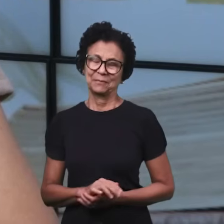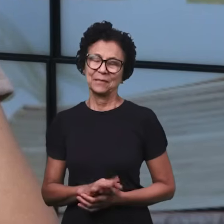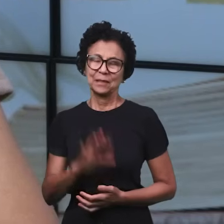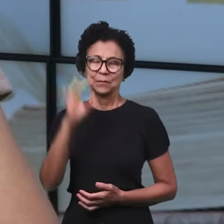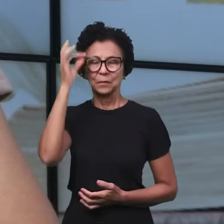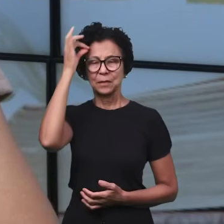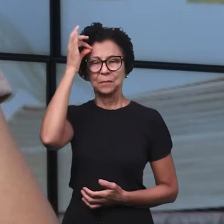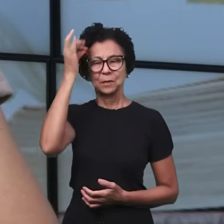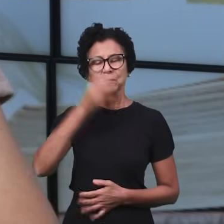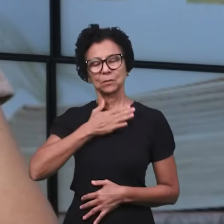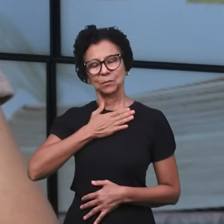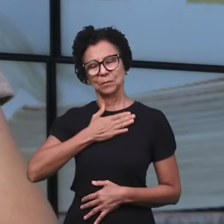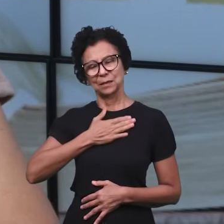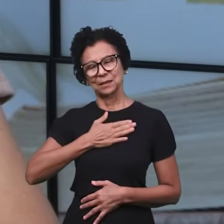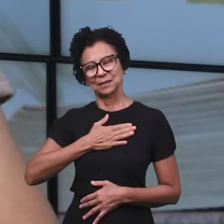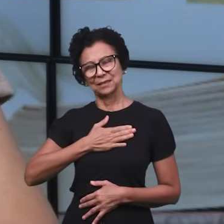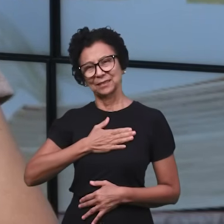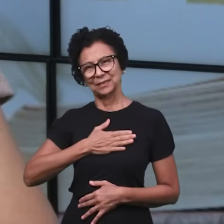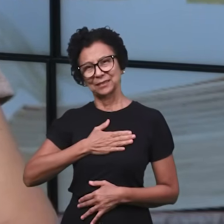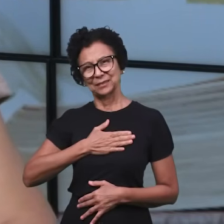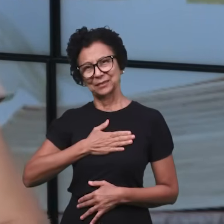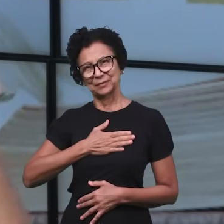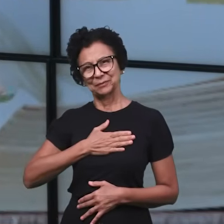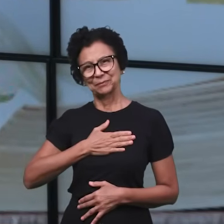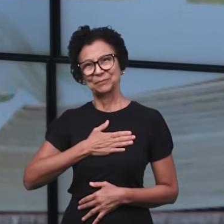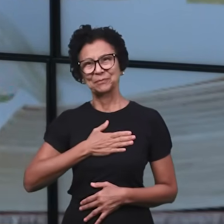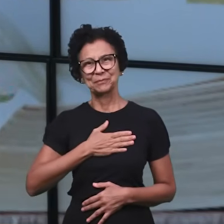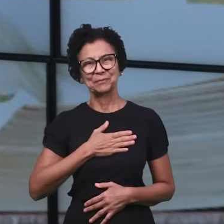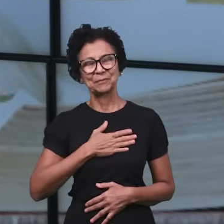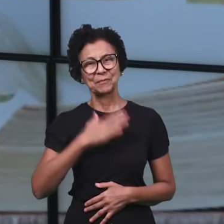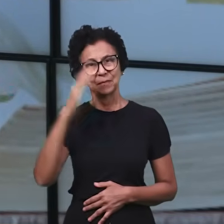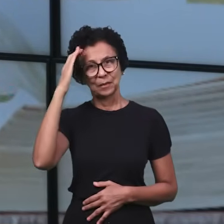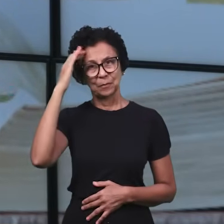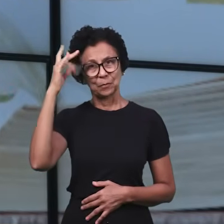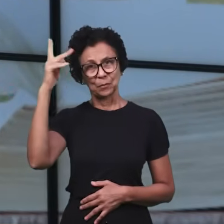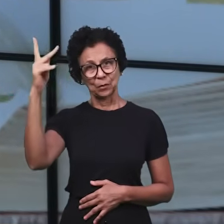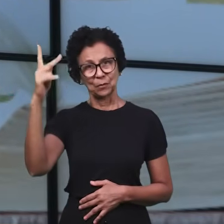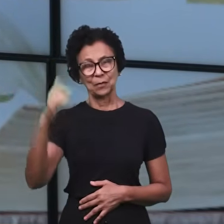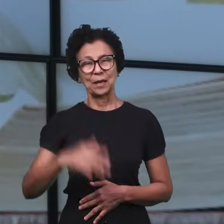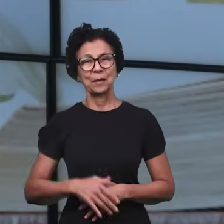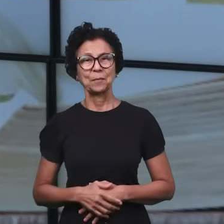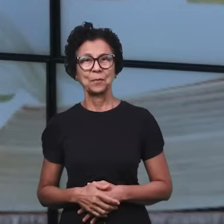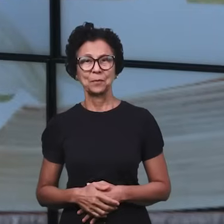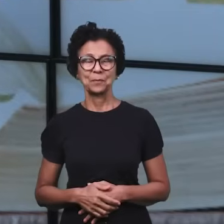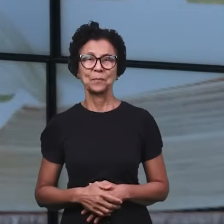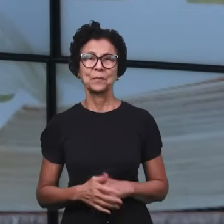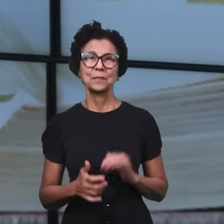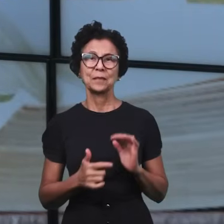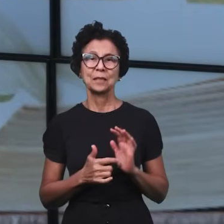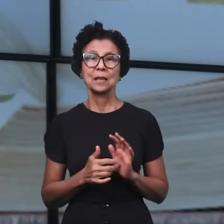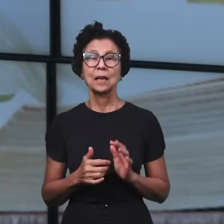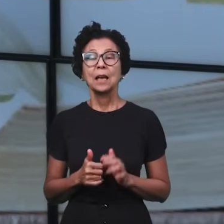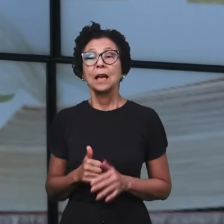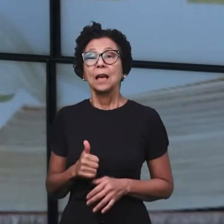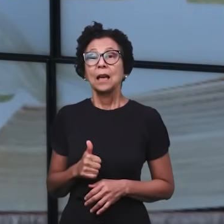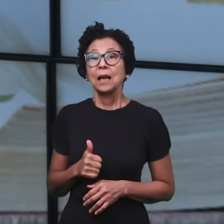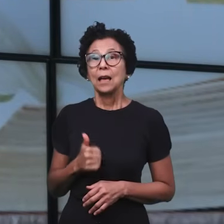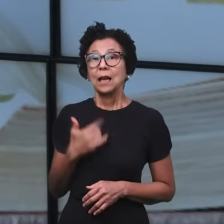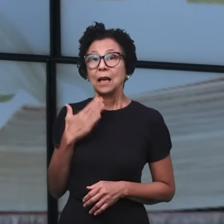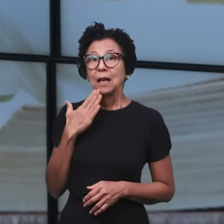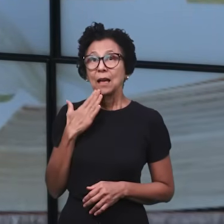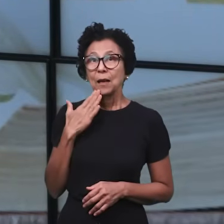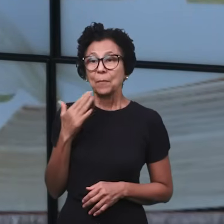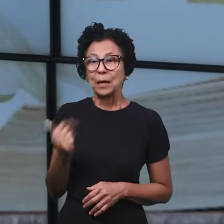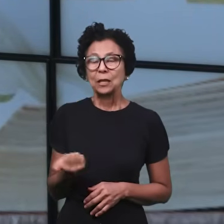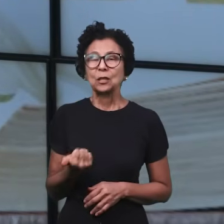Um espírito manso e quieto. Provérbios tem 2 versículos que falam que é melhor morar num